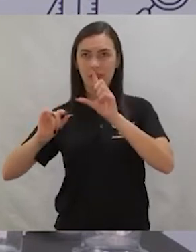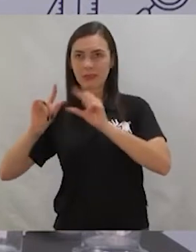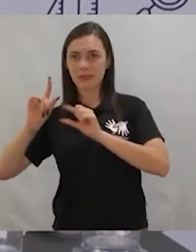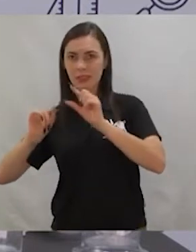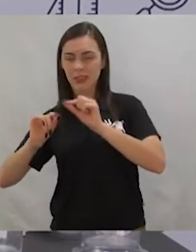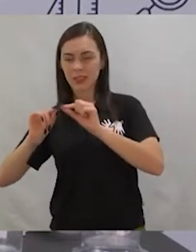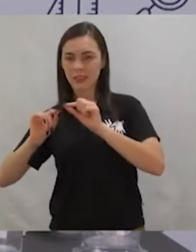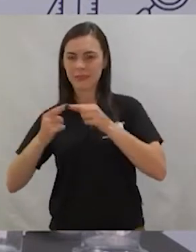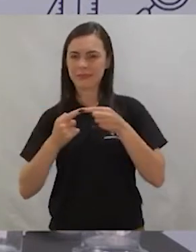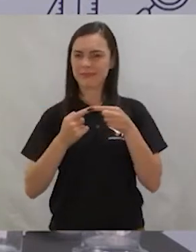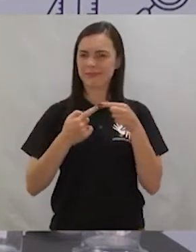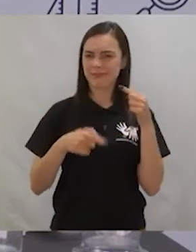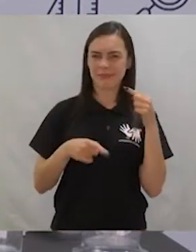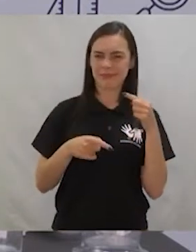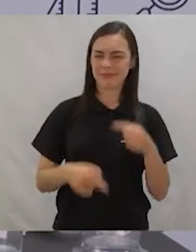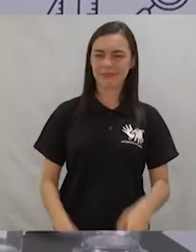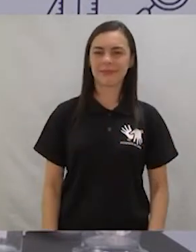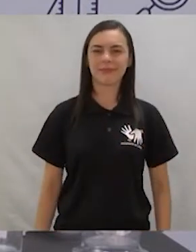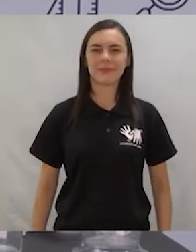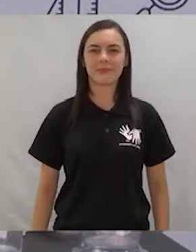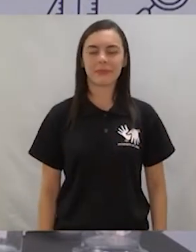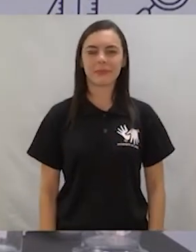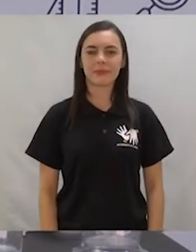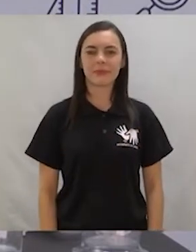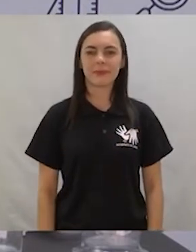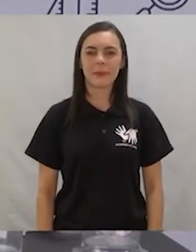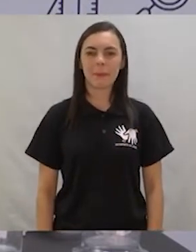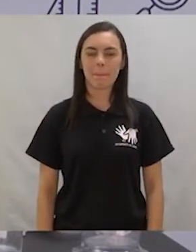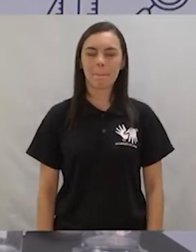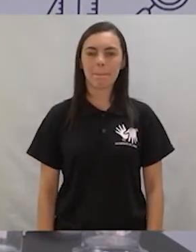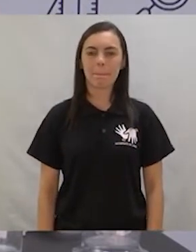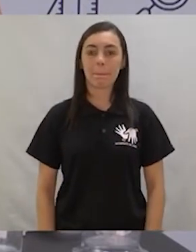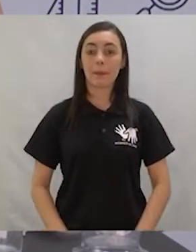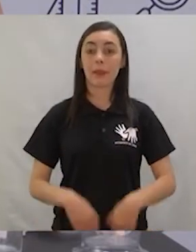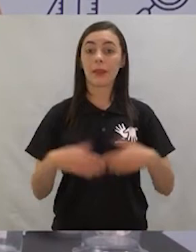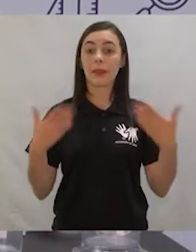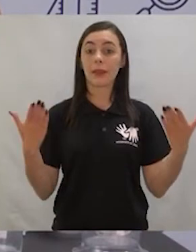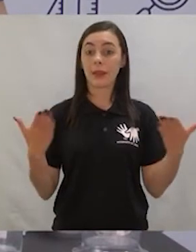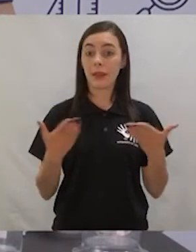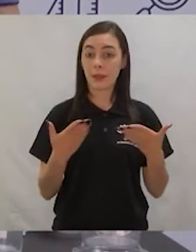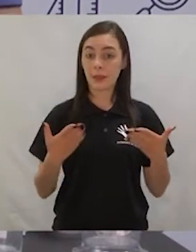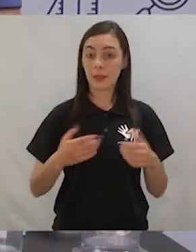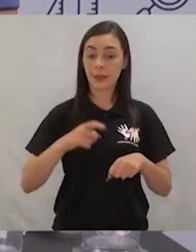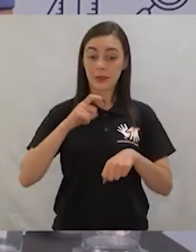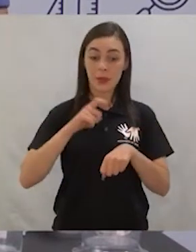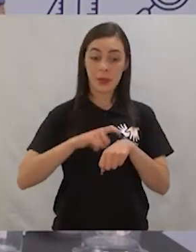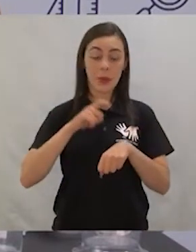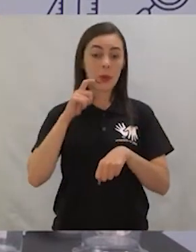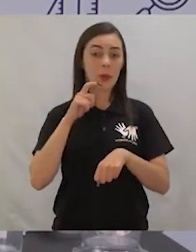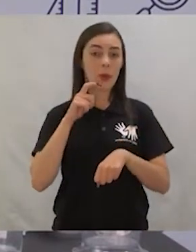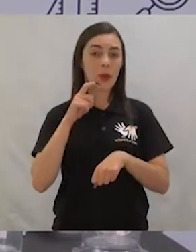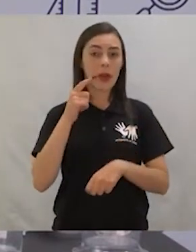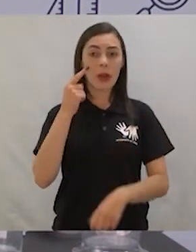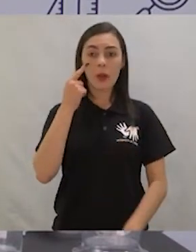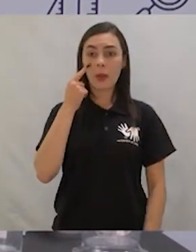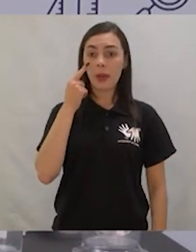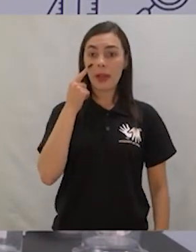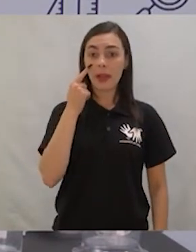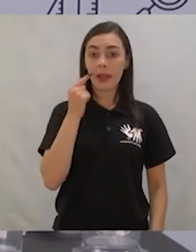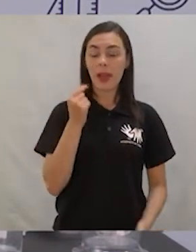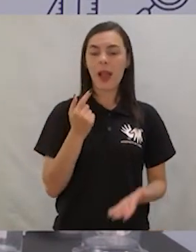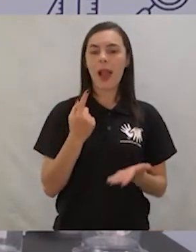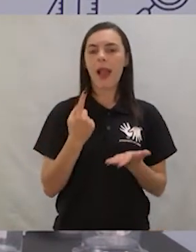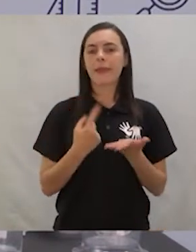estrela, não tem o mesmo som final, né? Agora, nós vamos para, olha lá o